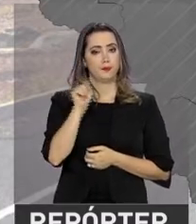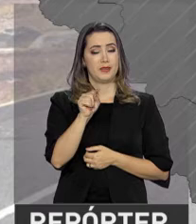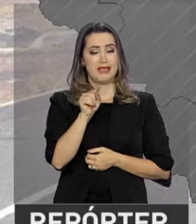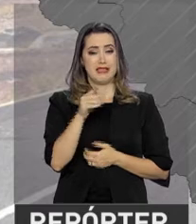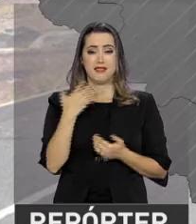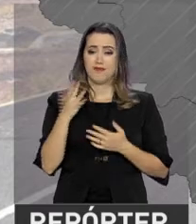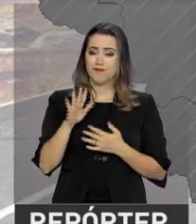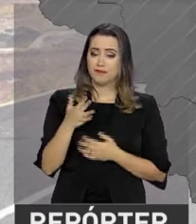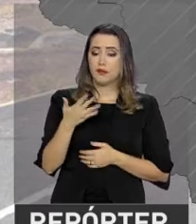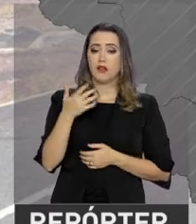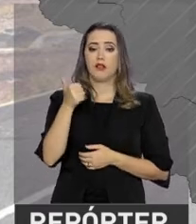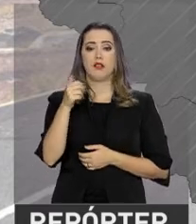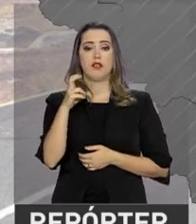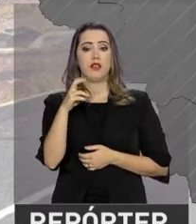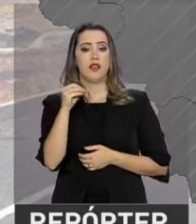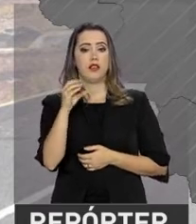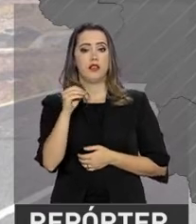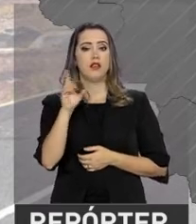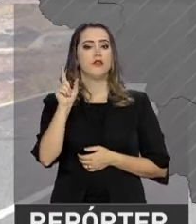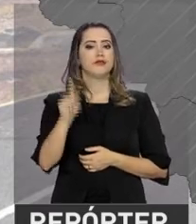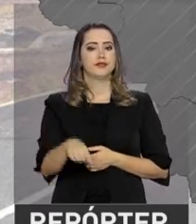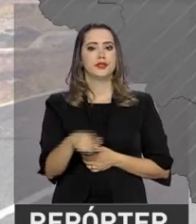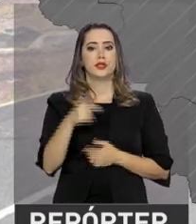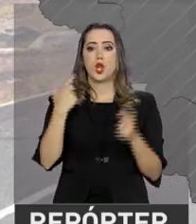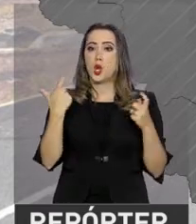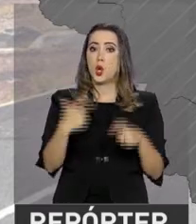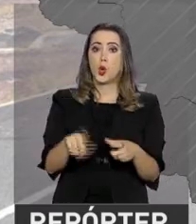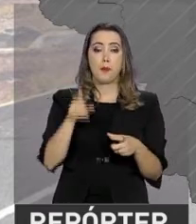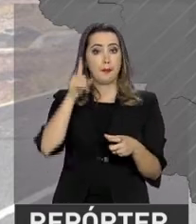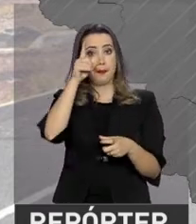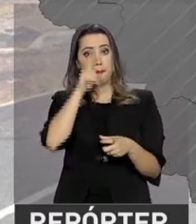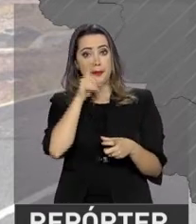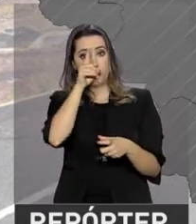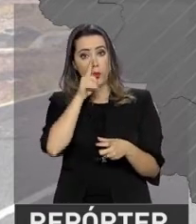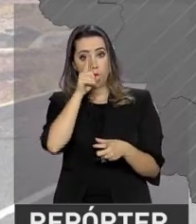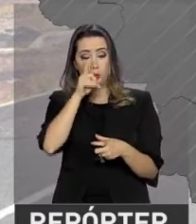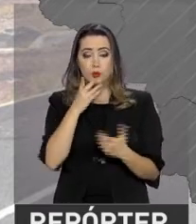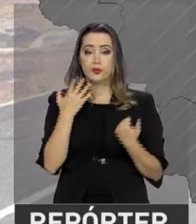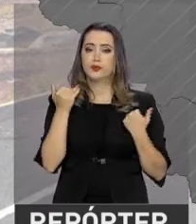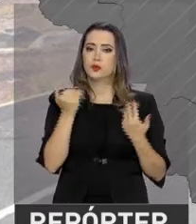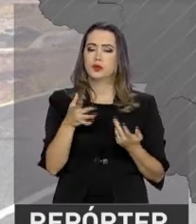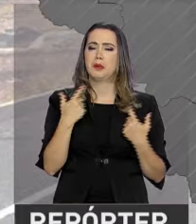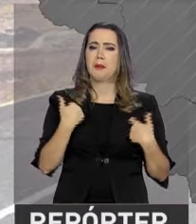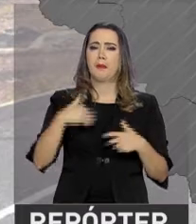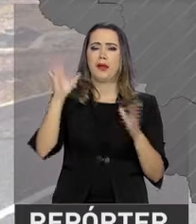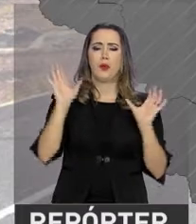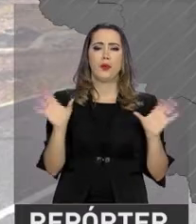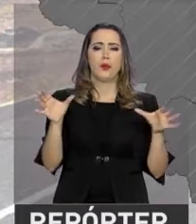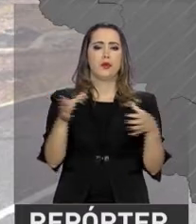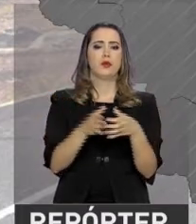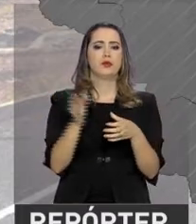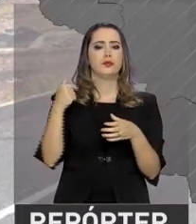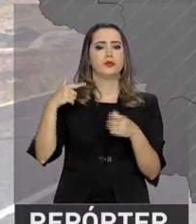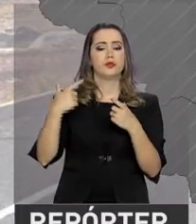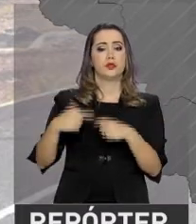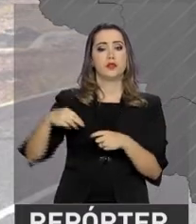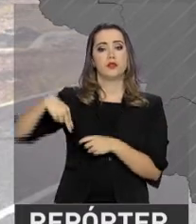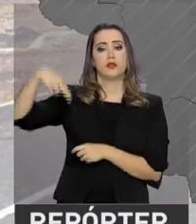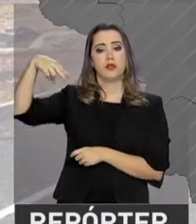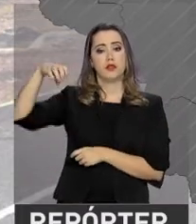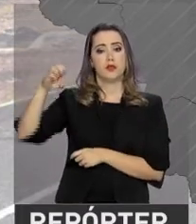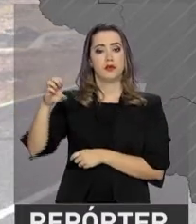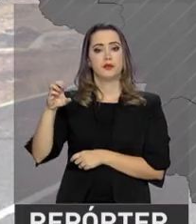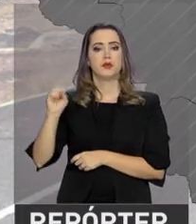Desses, aproximadamente 500 são considerados críticos. A maioria dos pontos vulneráveis está nas regiões